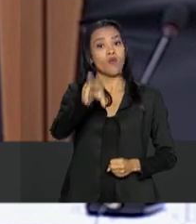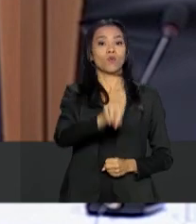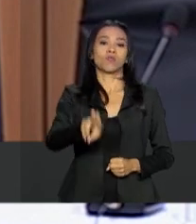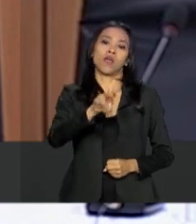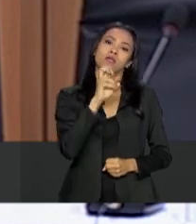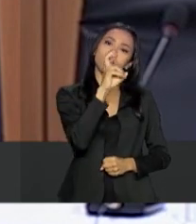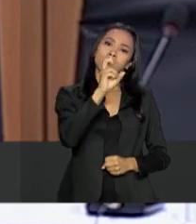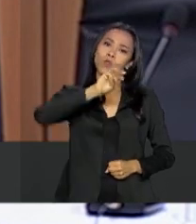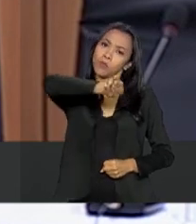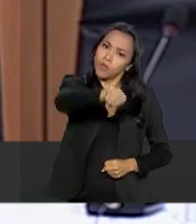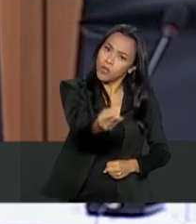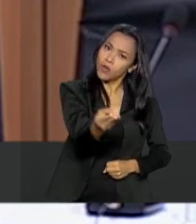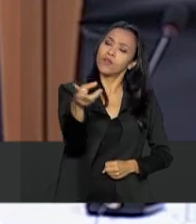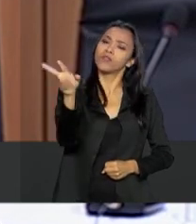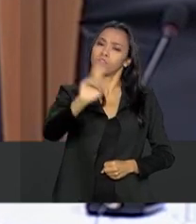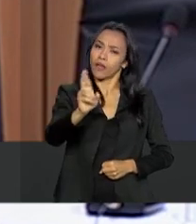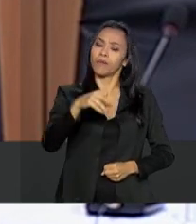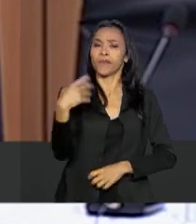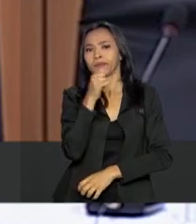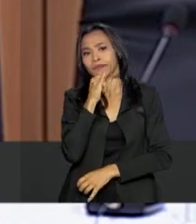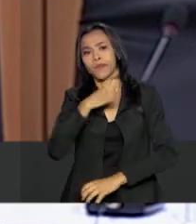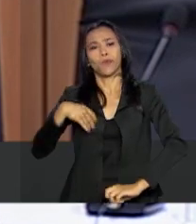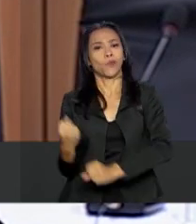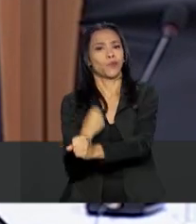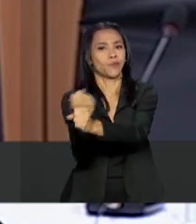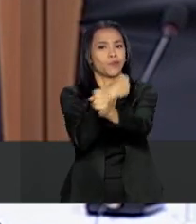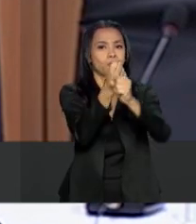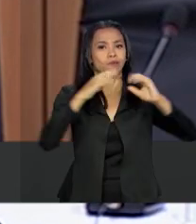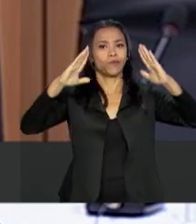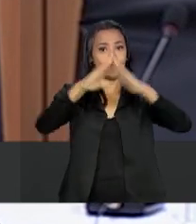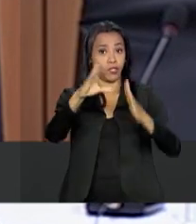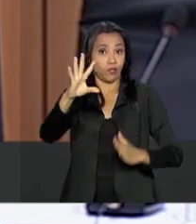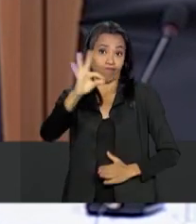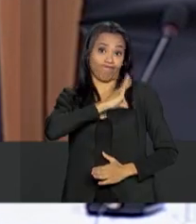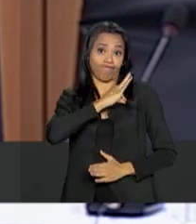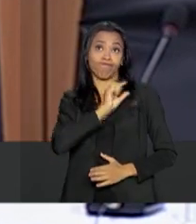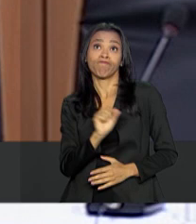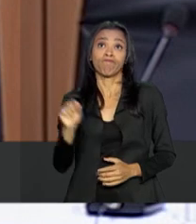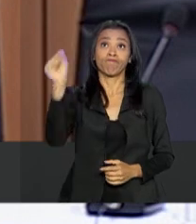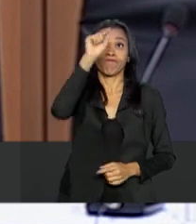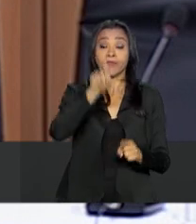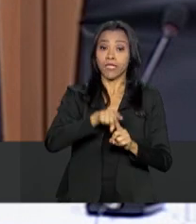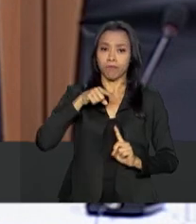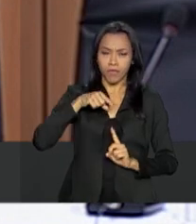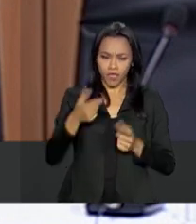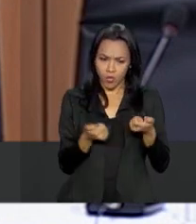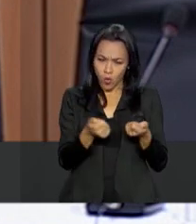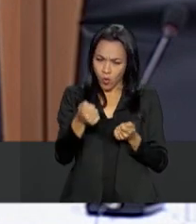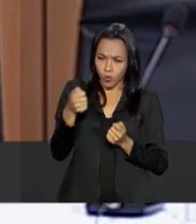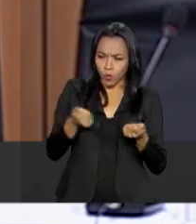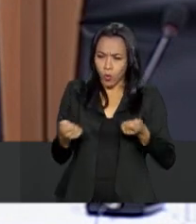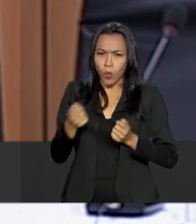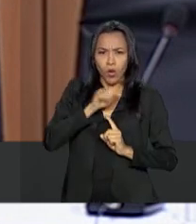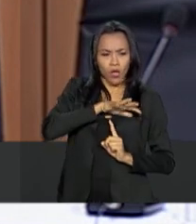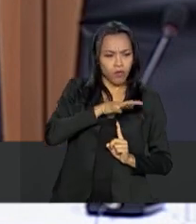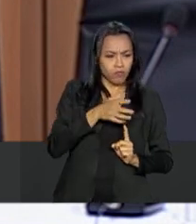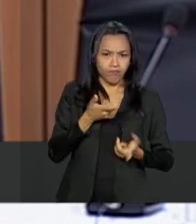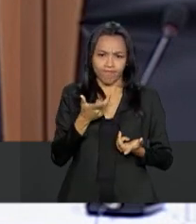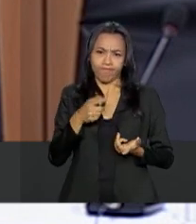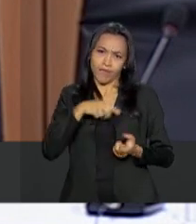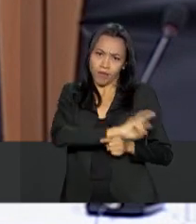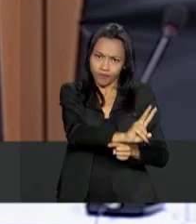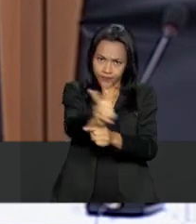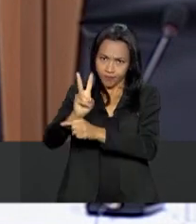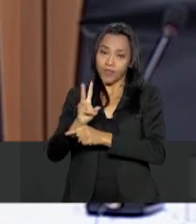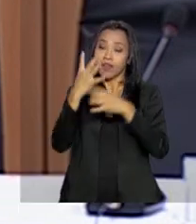para ações estruturantes, como a construção de presídios e também para ações de monitoramento e inteligência. Agora nós vamos falar ao vivo